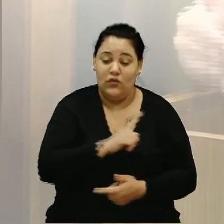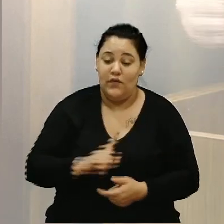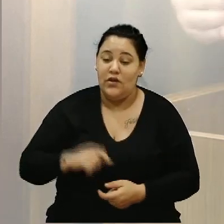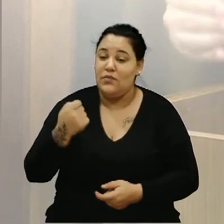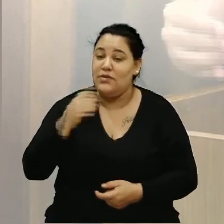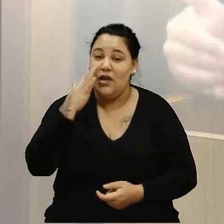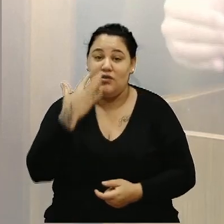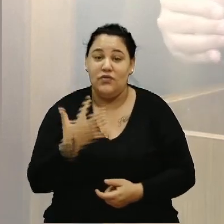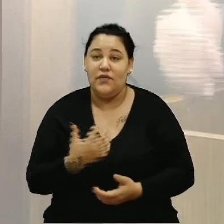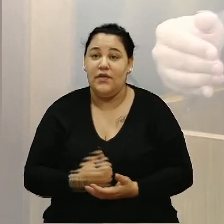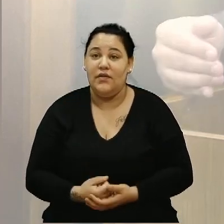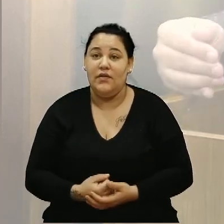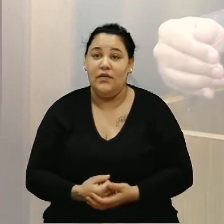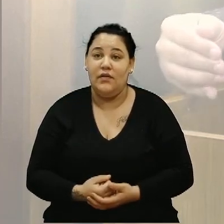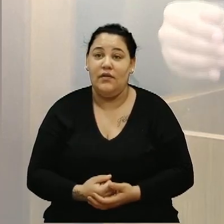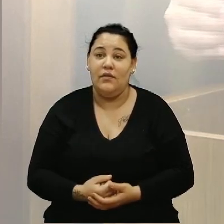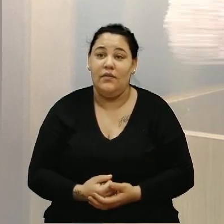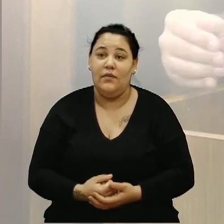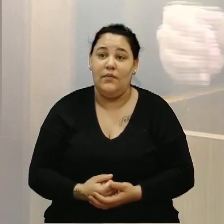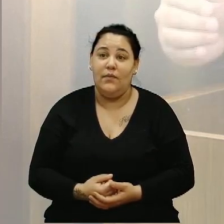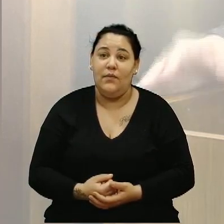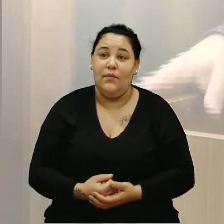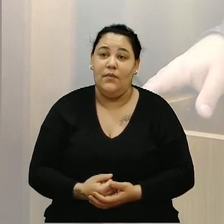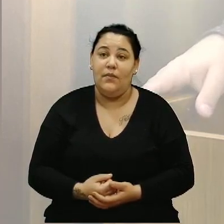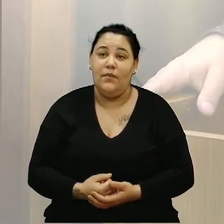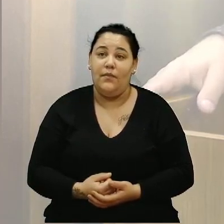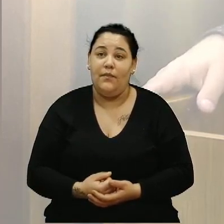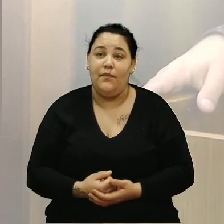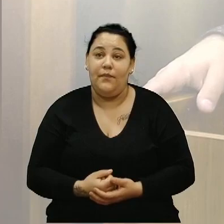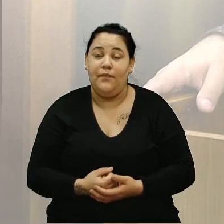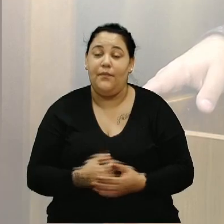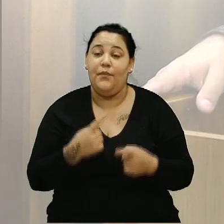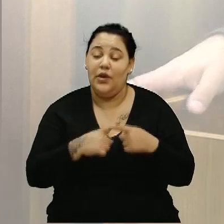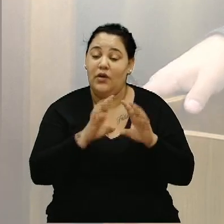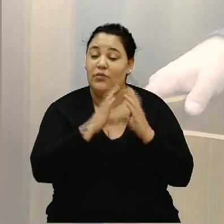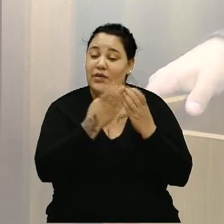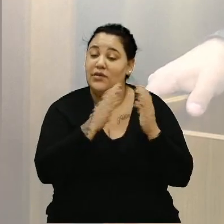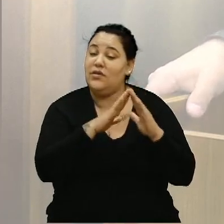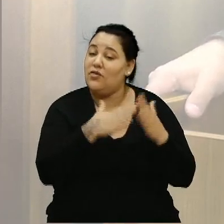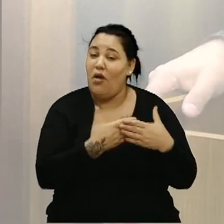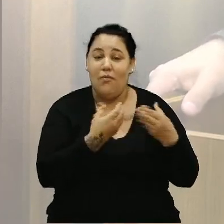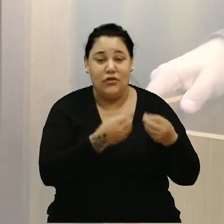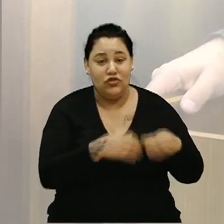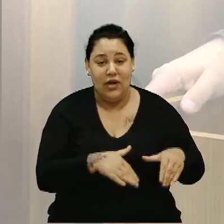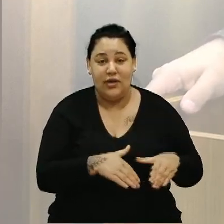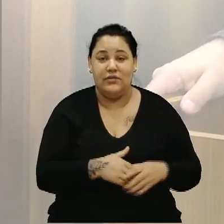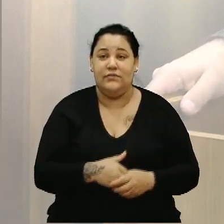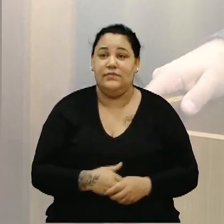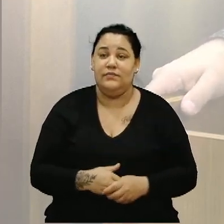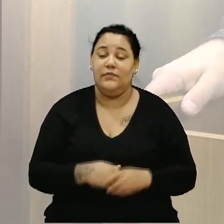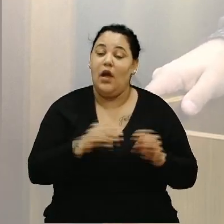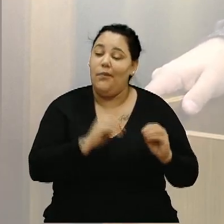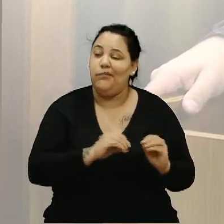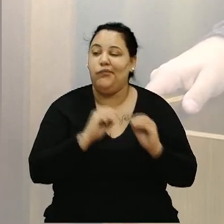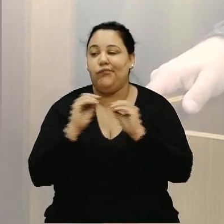sob pena da comunidade escolar ser prejudicada. Vamos para a região do